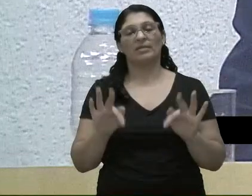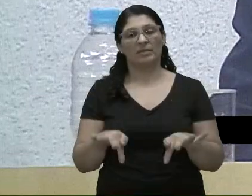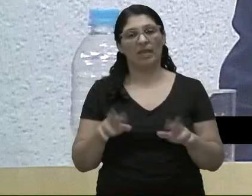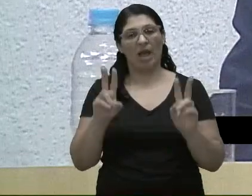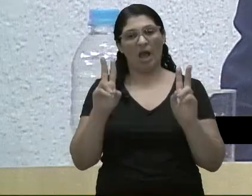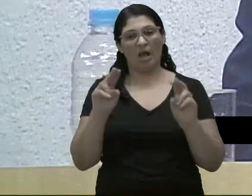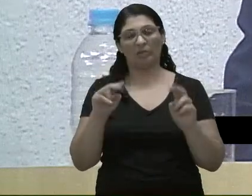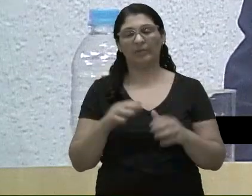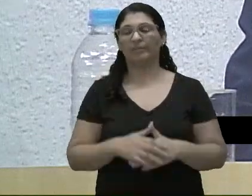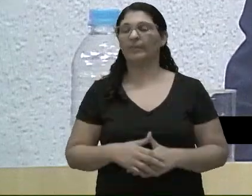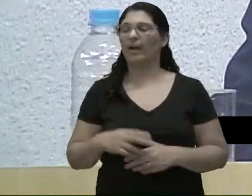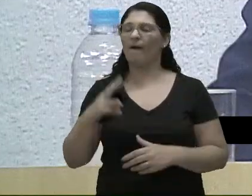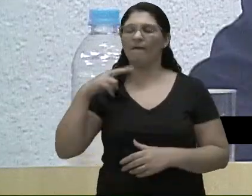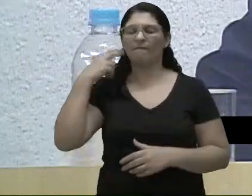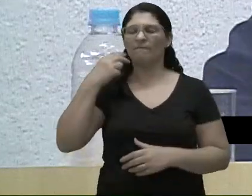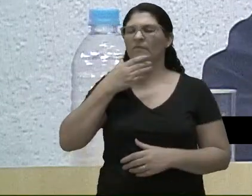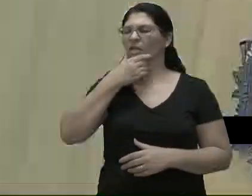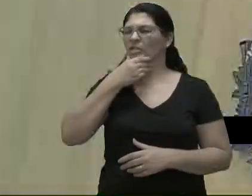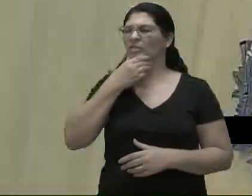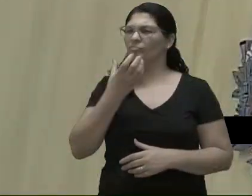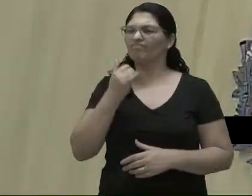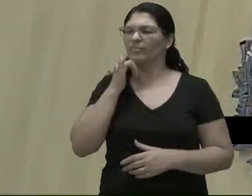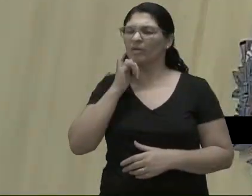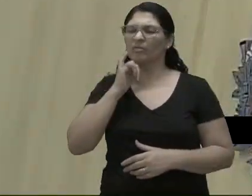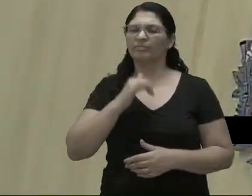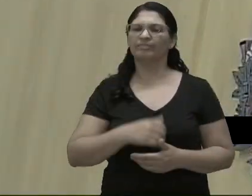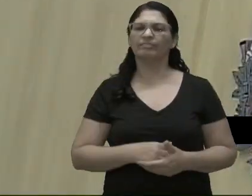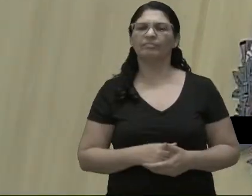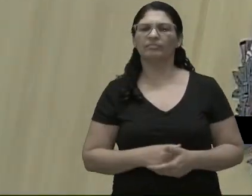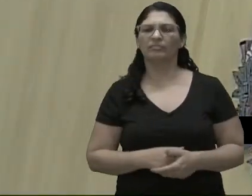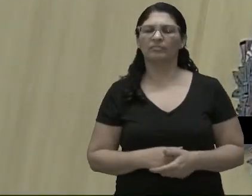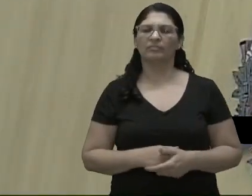Vereador Serginho, gostaria de fazer alguma colocação?